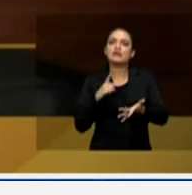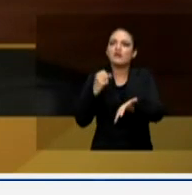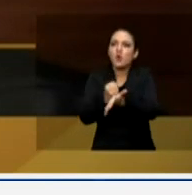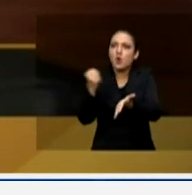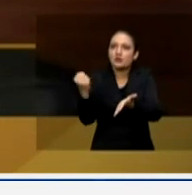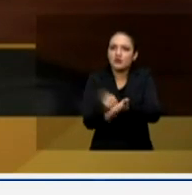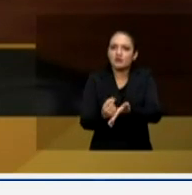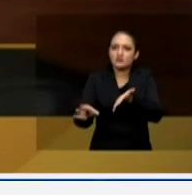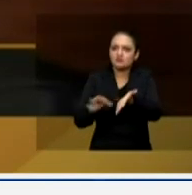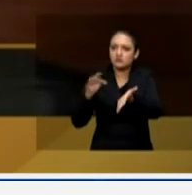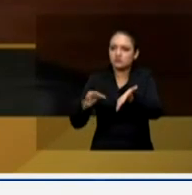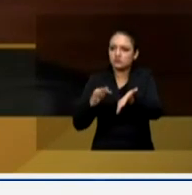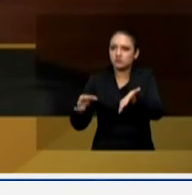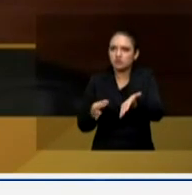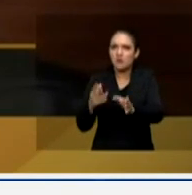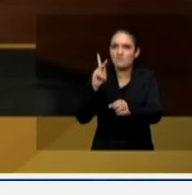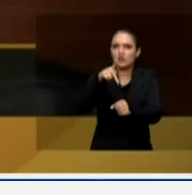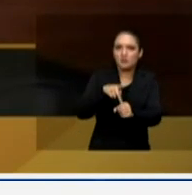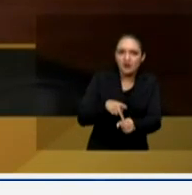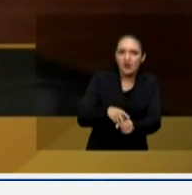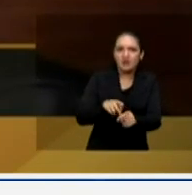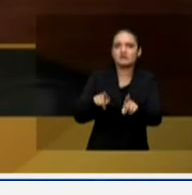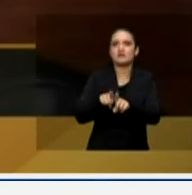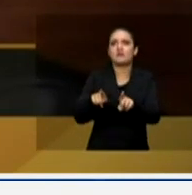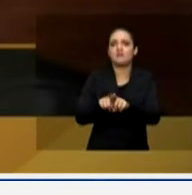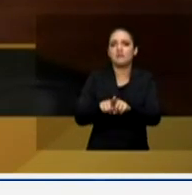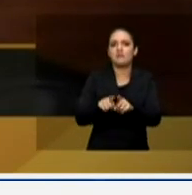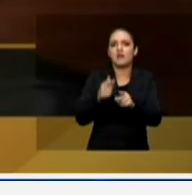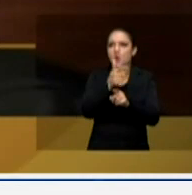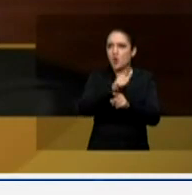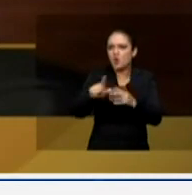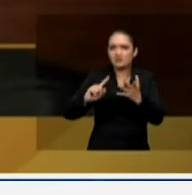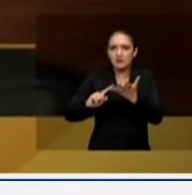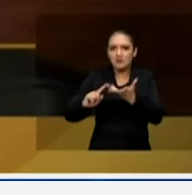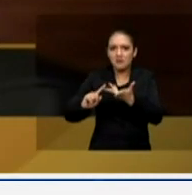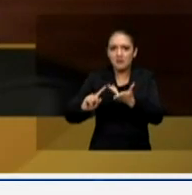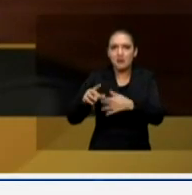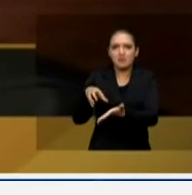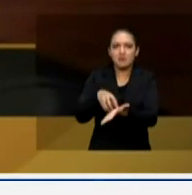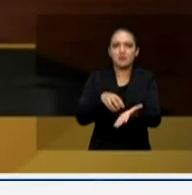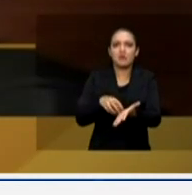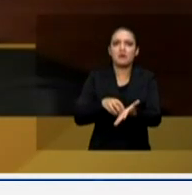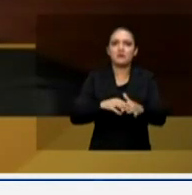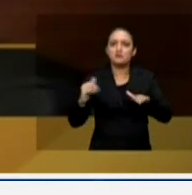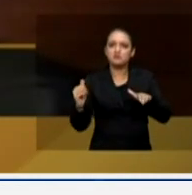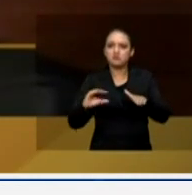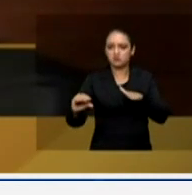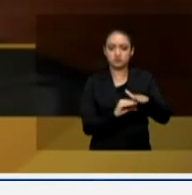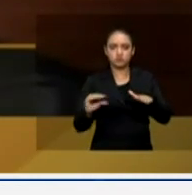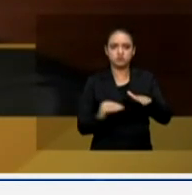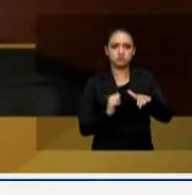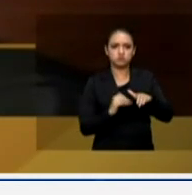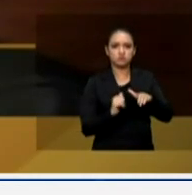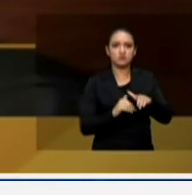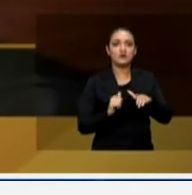discussão, com Roberto Liviano, que é procurador de justiça, presidente do Instituto Não Aceito Corrupção. Procurador, boa tarde. Boa